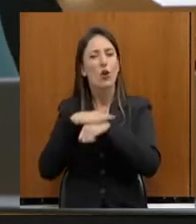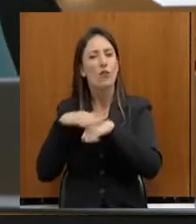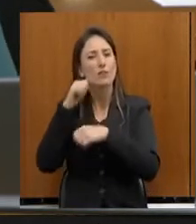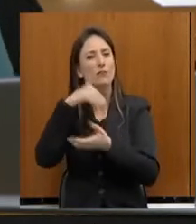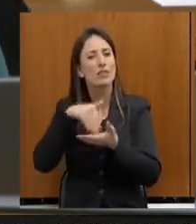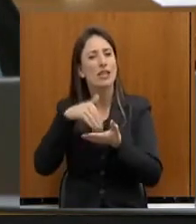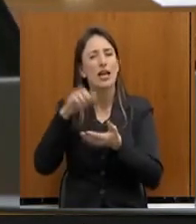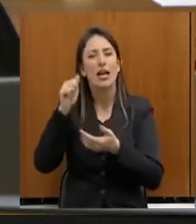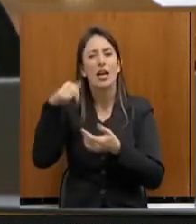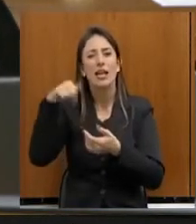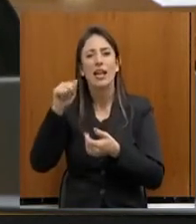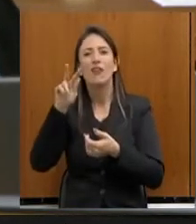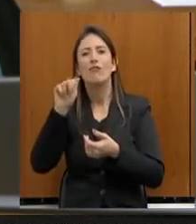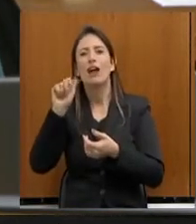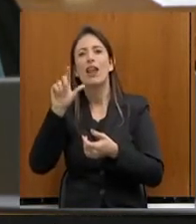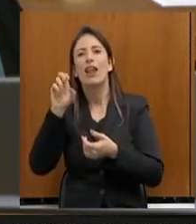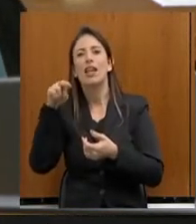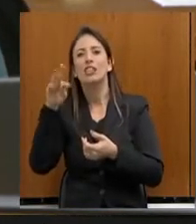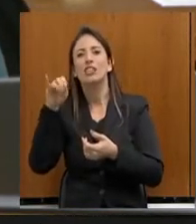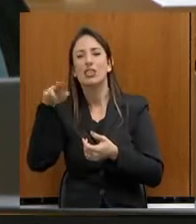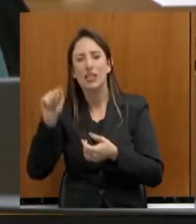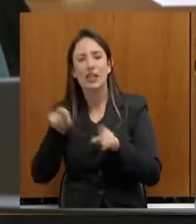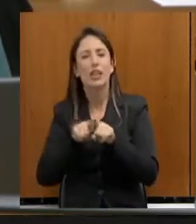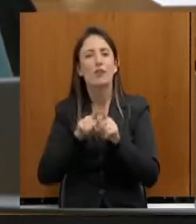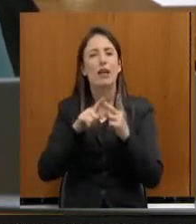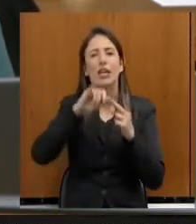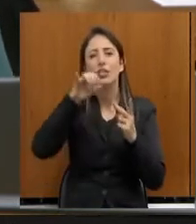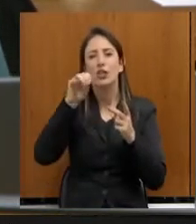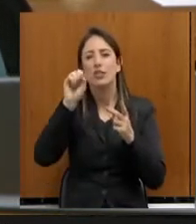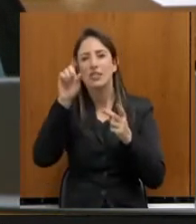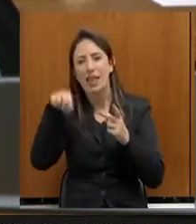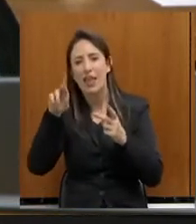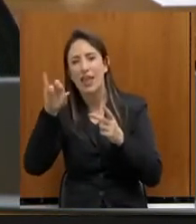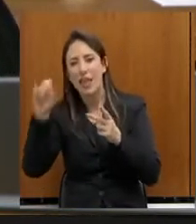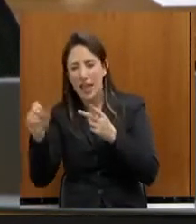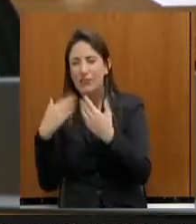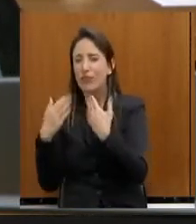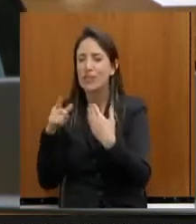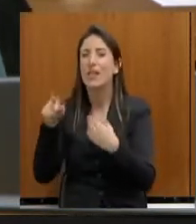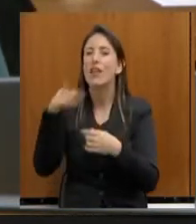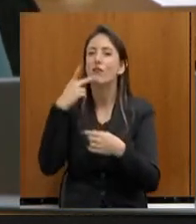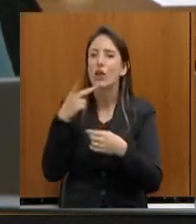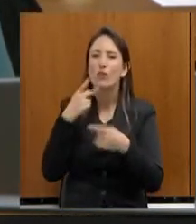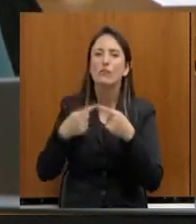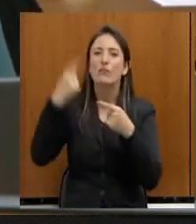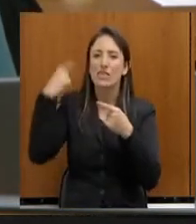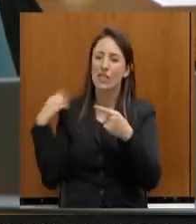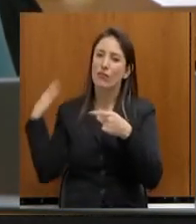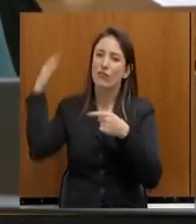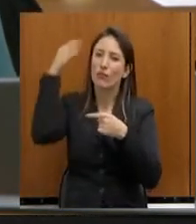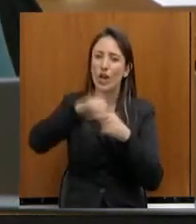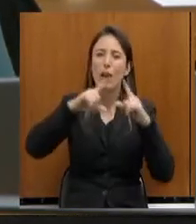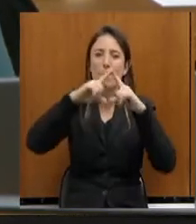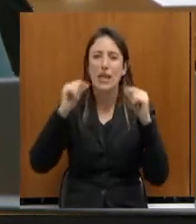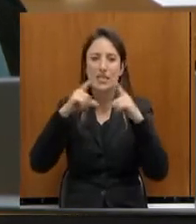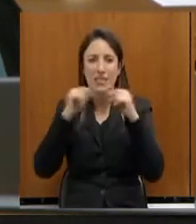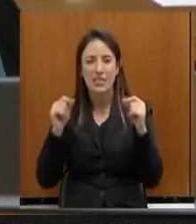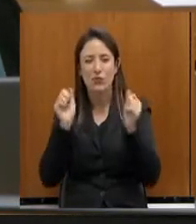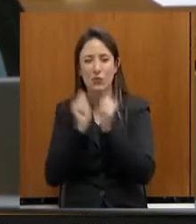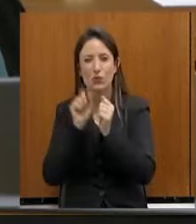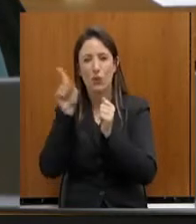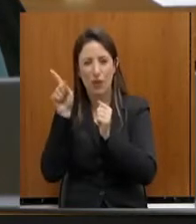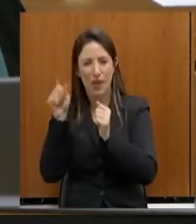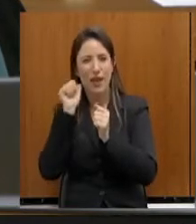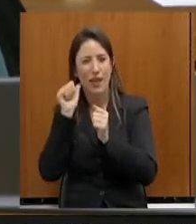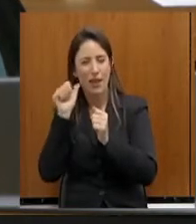o deputado Zé Reis que agora há pouco estava aqui referenciou que ele esteve em Brasília na semana passada com ela